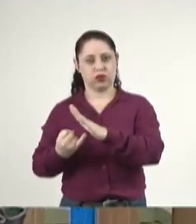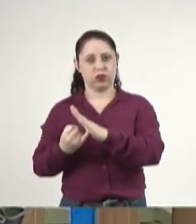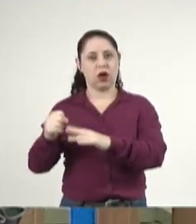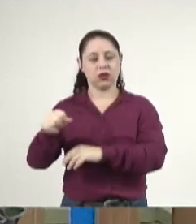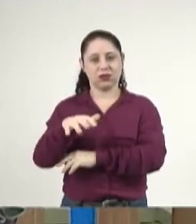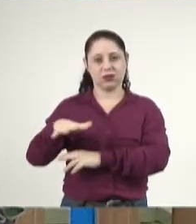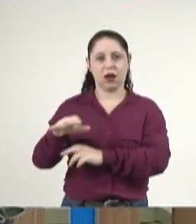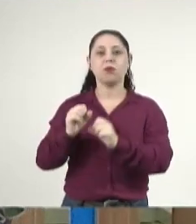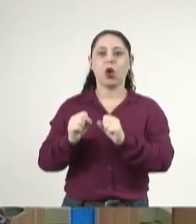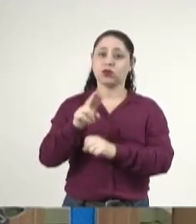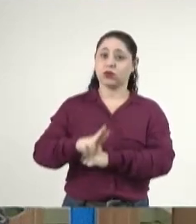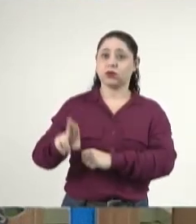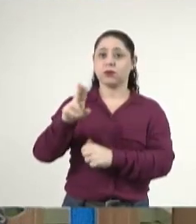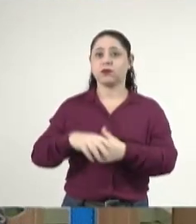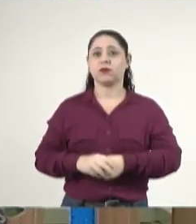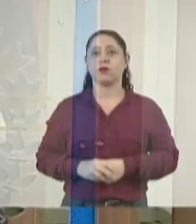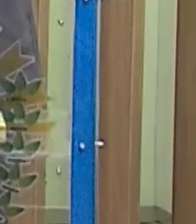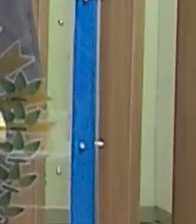assistenciais.